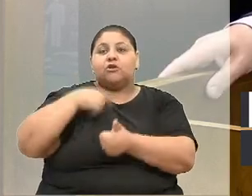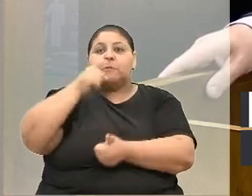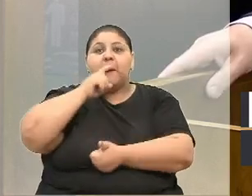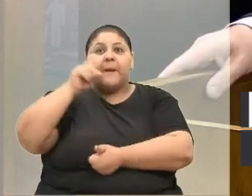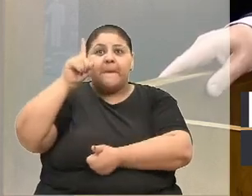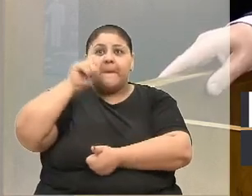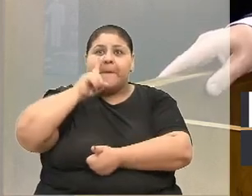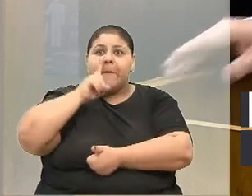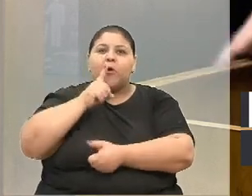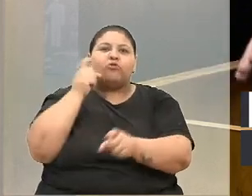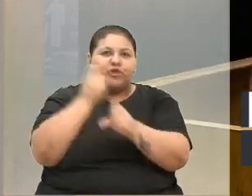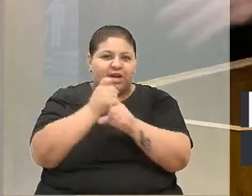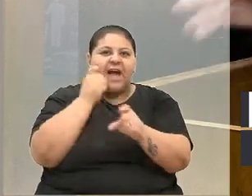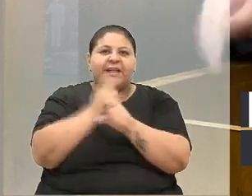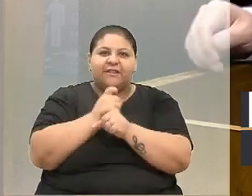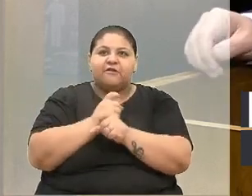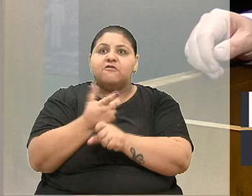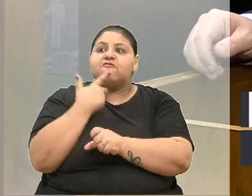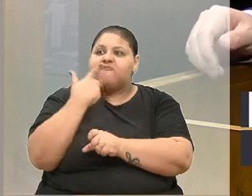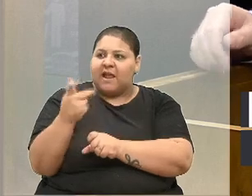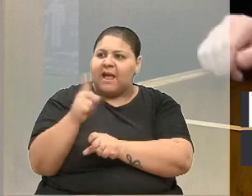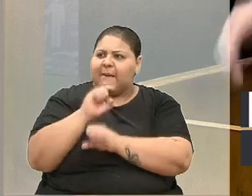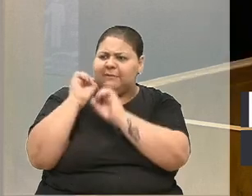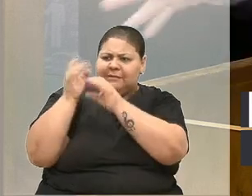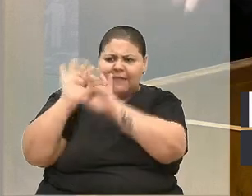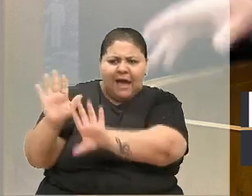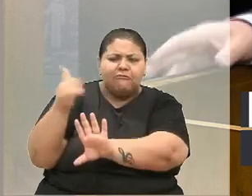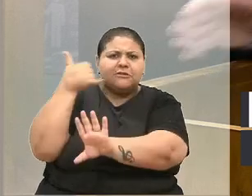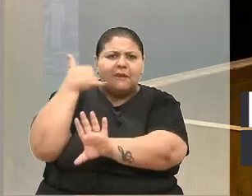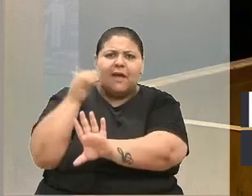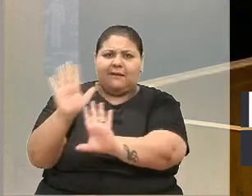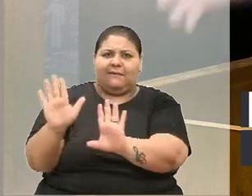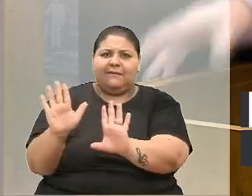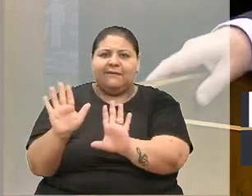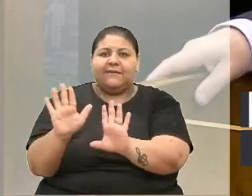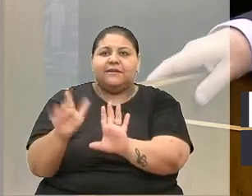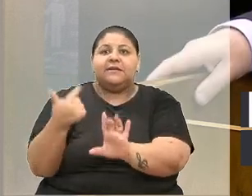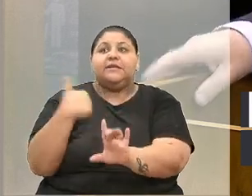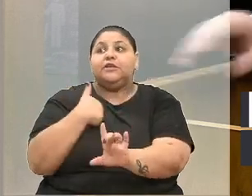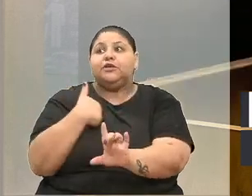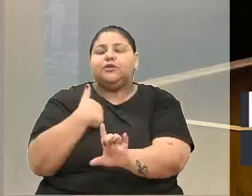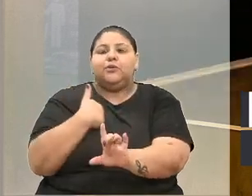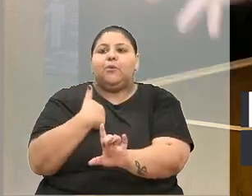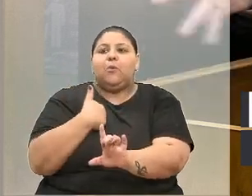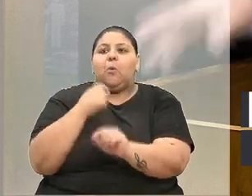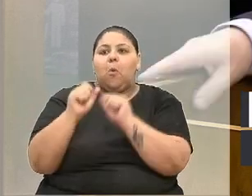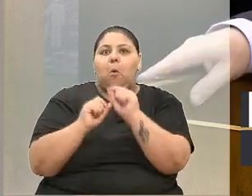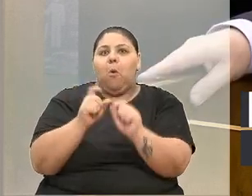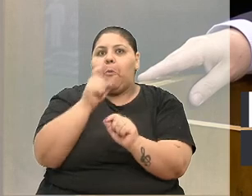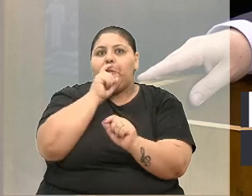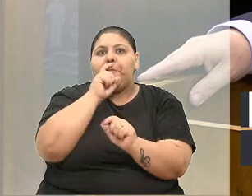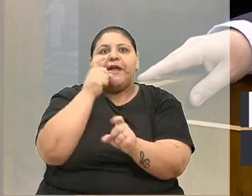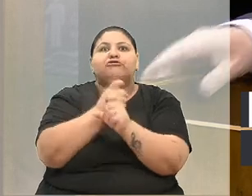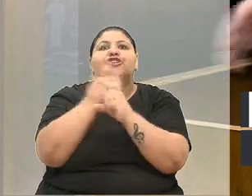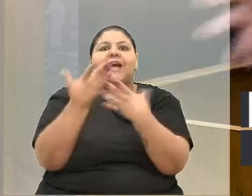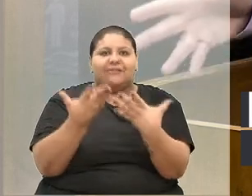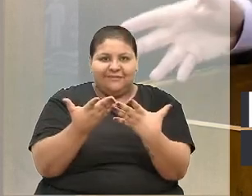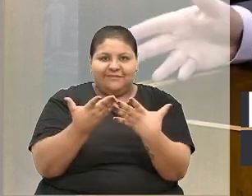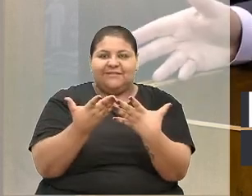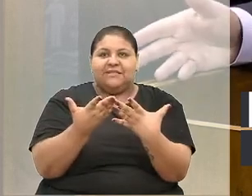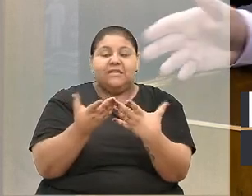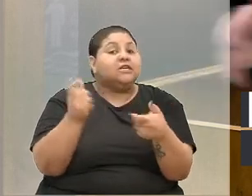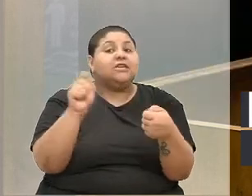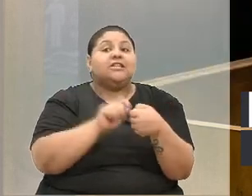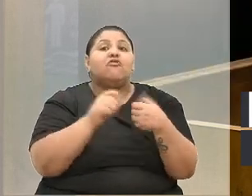vezes, o chato, né, de ficar dizendo, larga o celular, para com isso, deixa aqui. E aí tu fica sendo o chato, mas se não